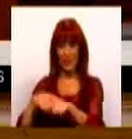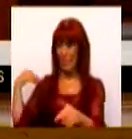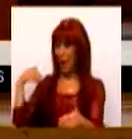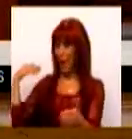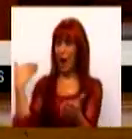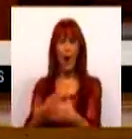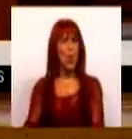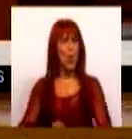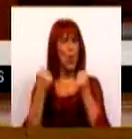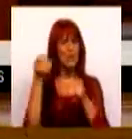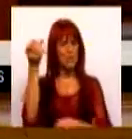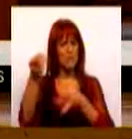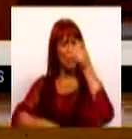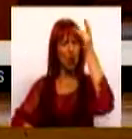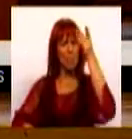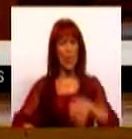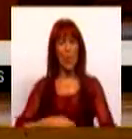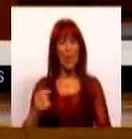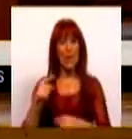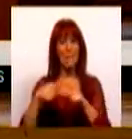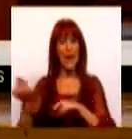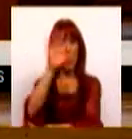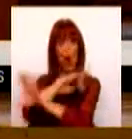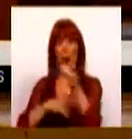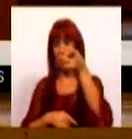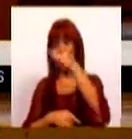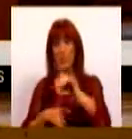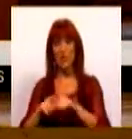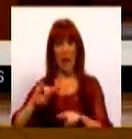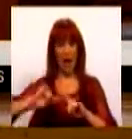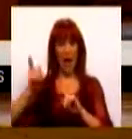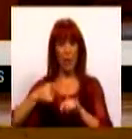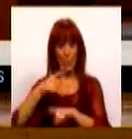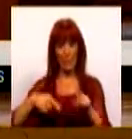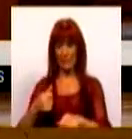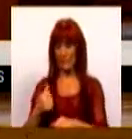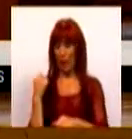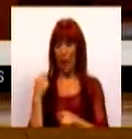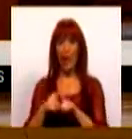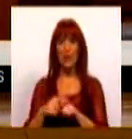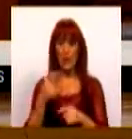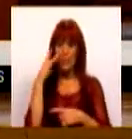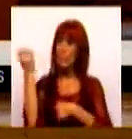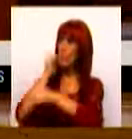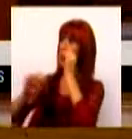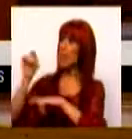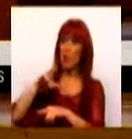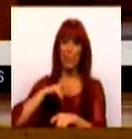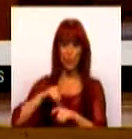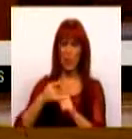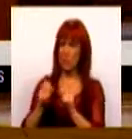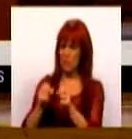tinha conseguido superar a média da Europa. Há um ano e meio que as exportações portuguesas